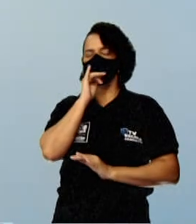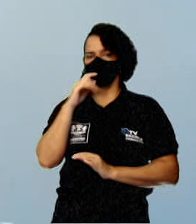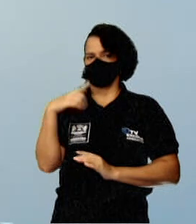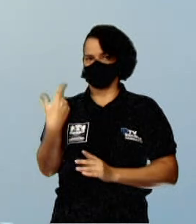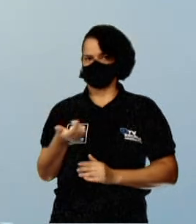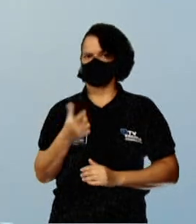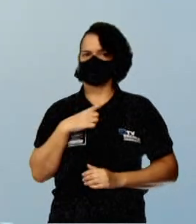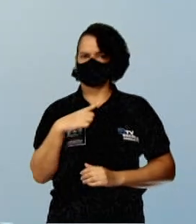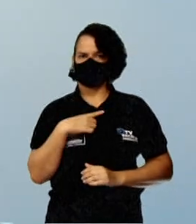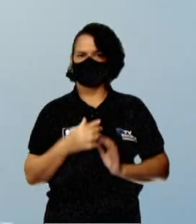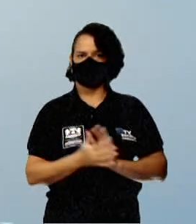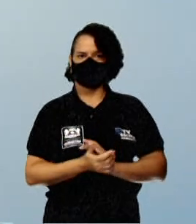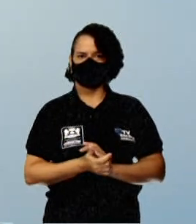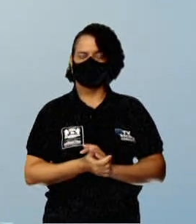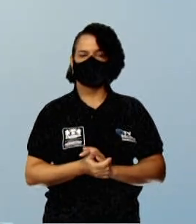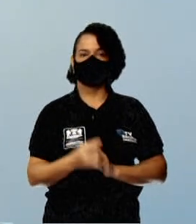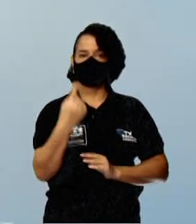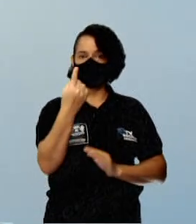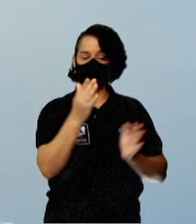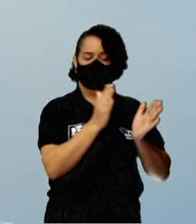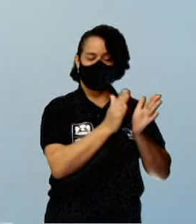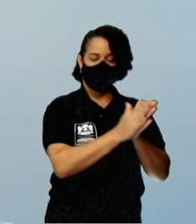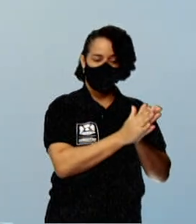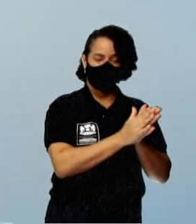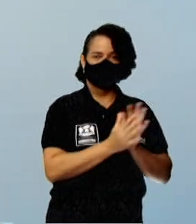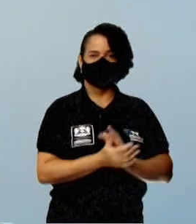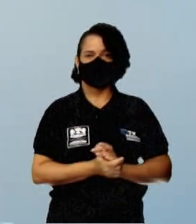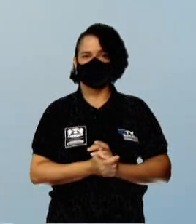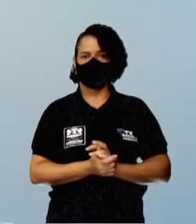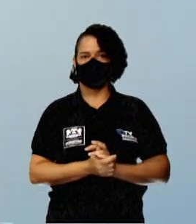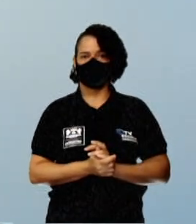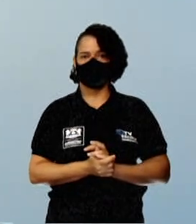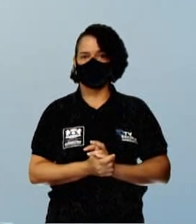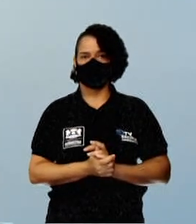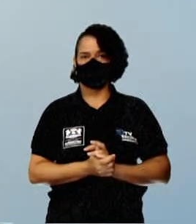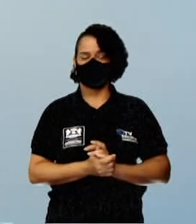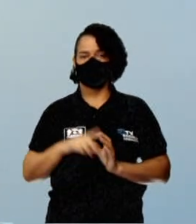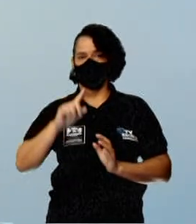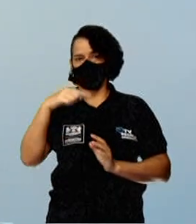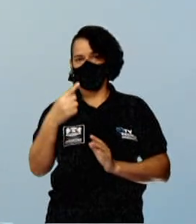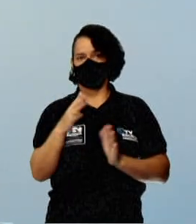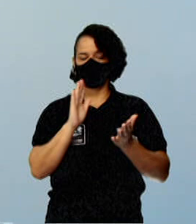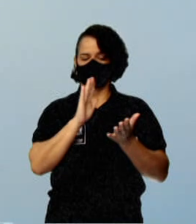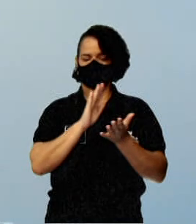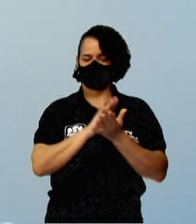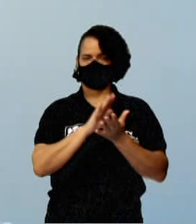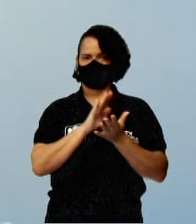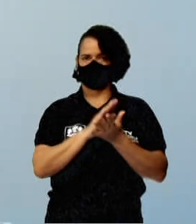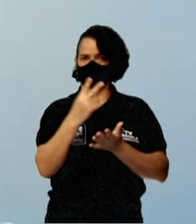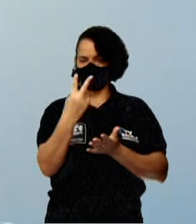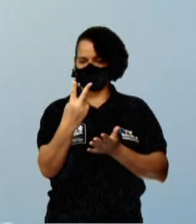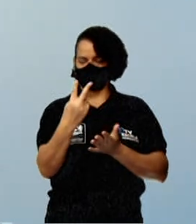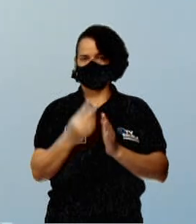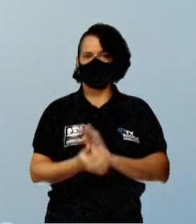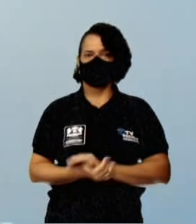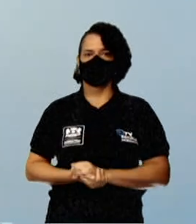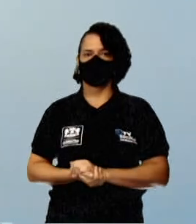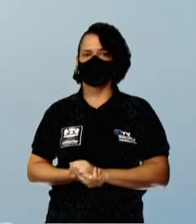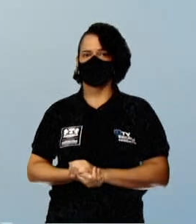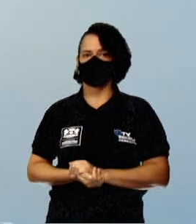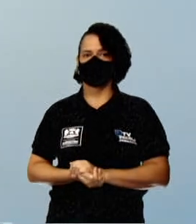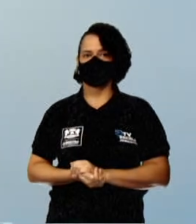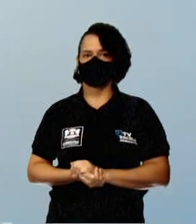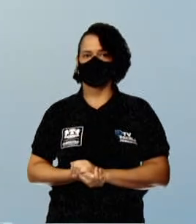ó, tem, para o ovo, duas bolinhas, ou seja, 2 sílabas, ovo.